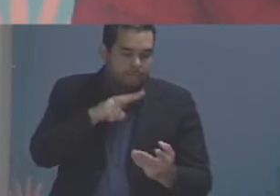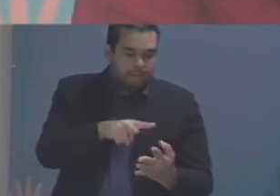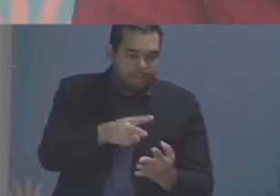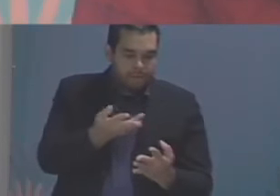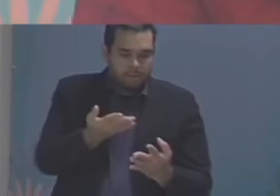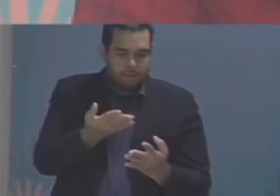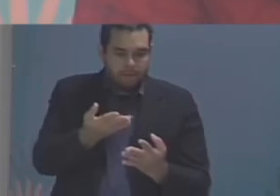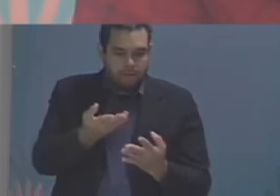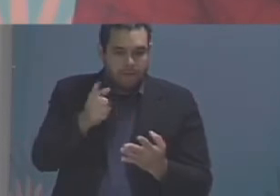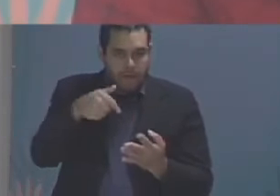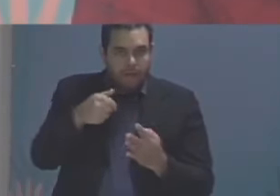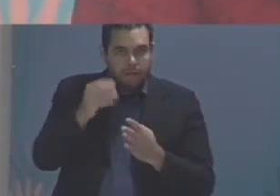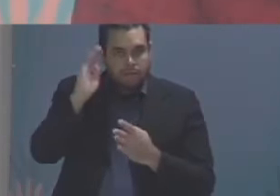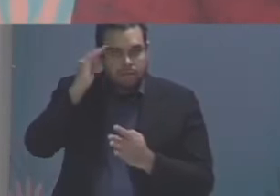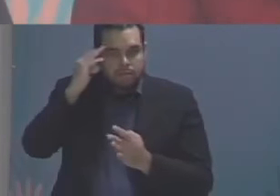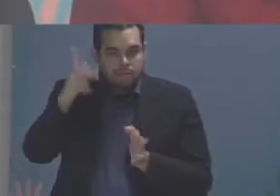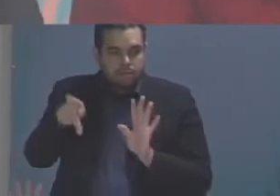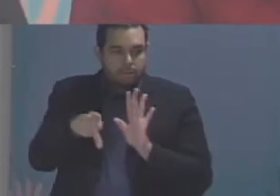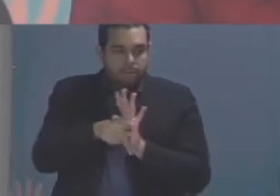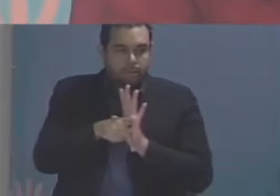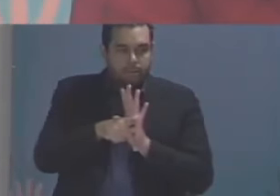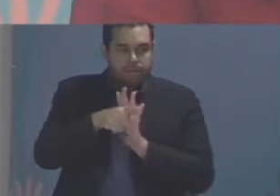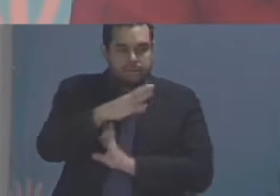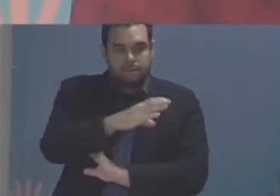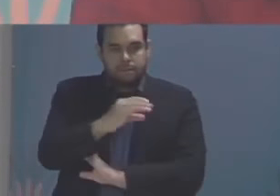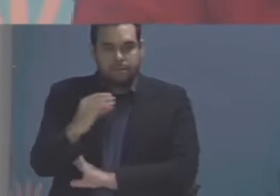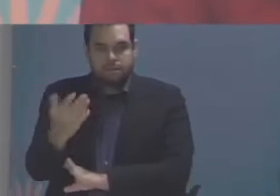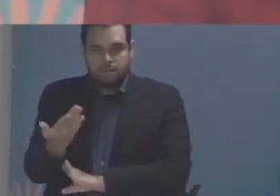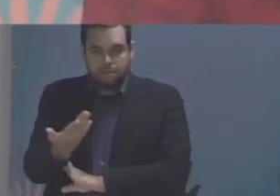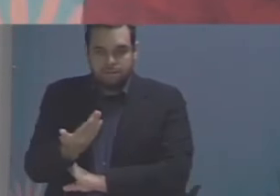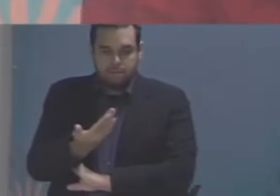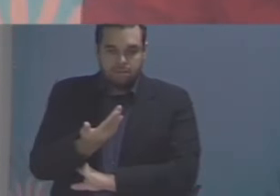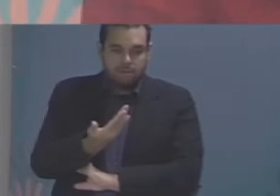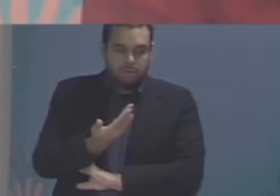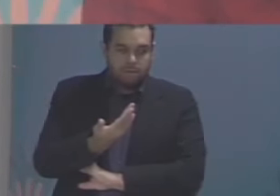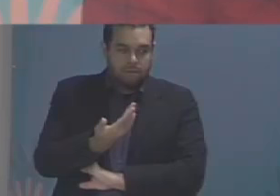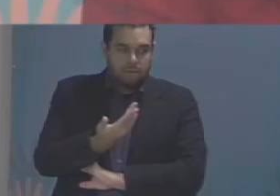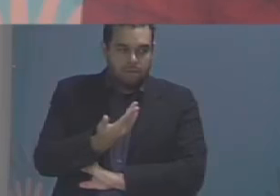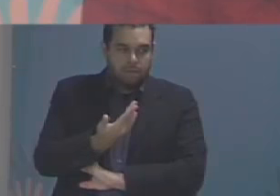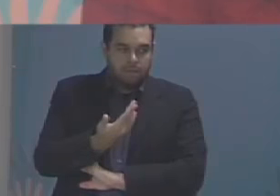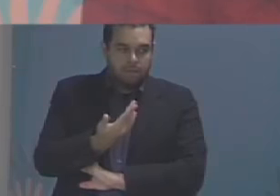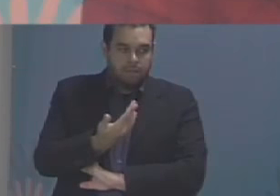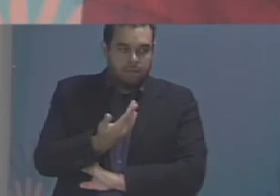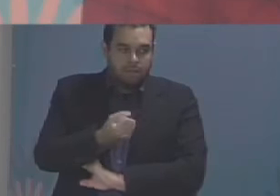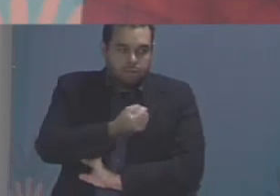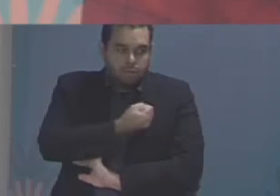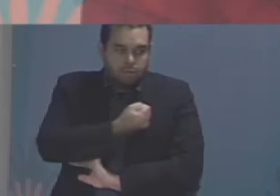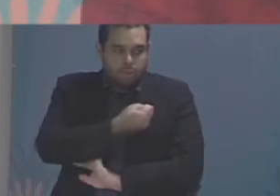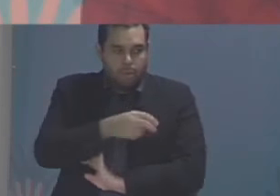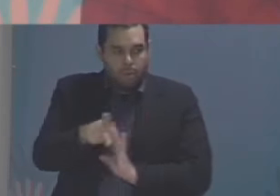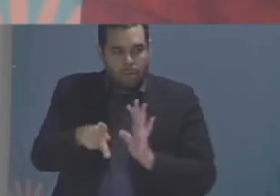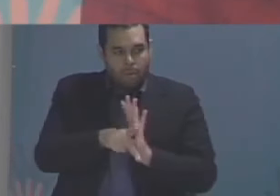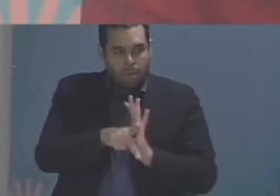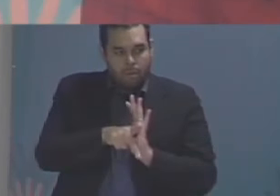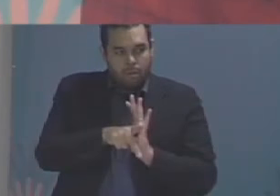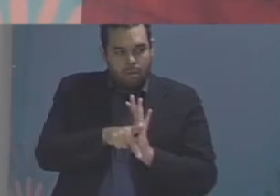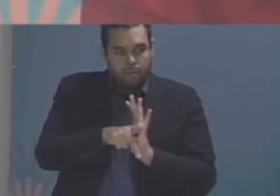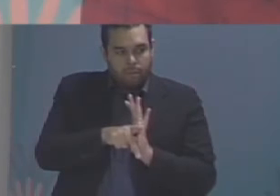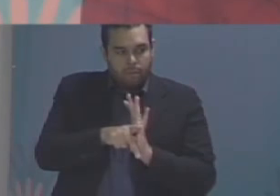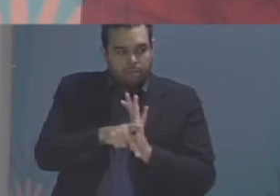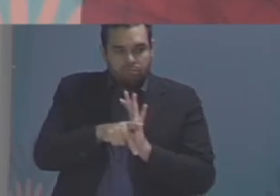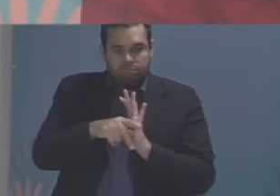todo, que é essa concepção de ciência, num paradigma absolutamente positivista, um